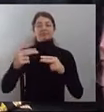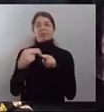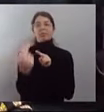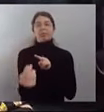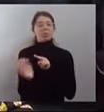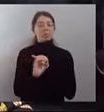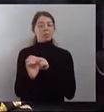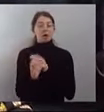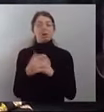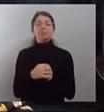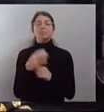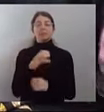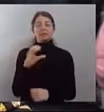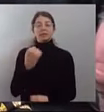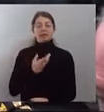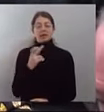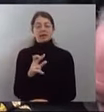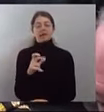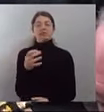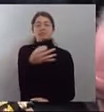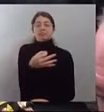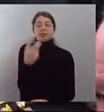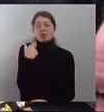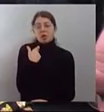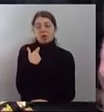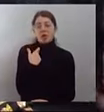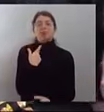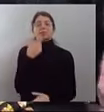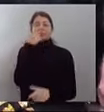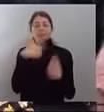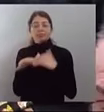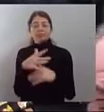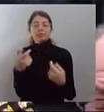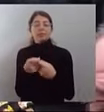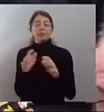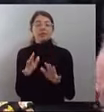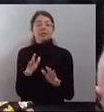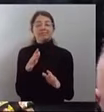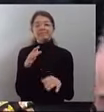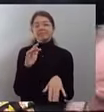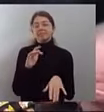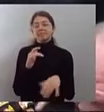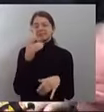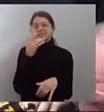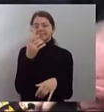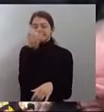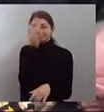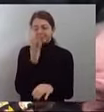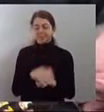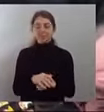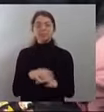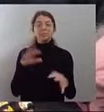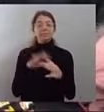povo, são órgãos pequenos e vulneráveis a todo tipo de perversões. No que toca à ação